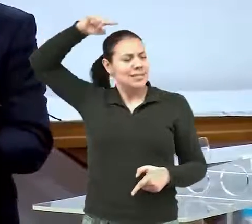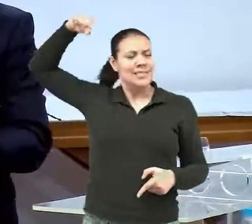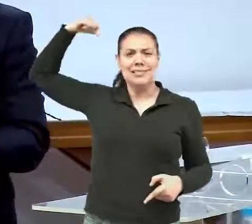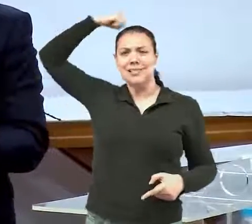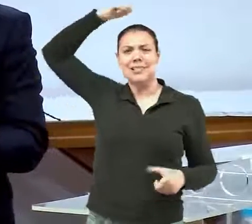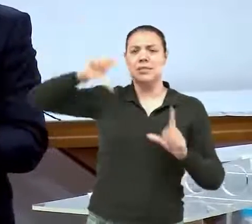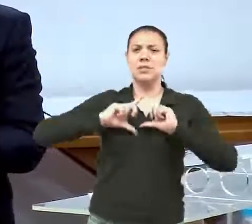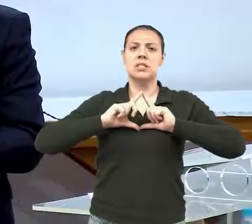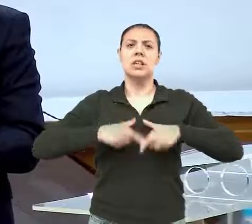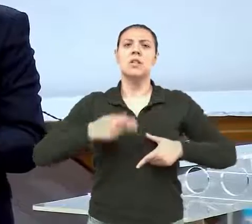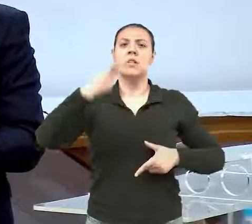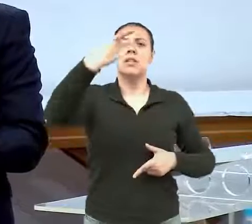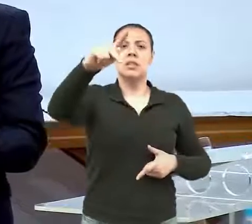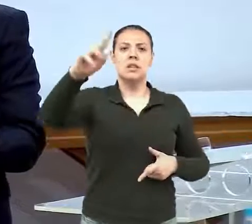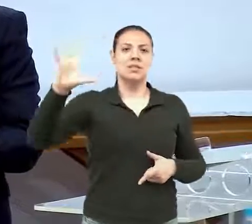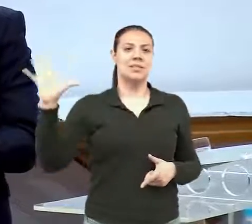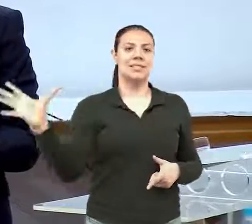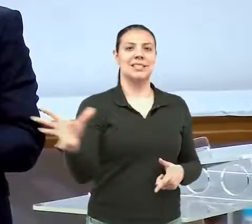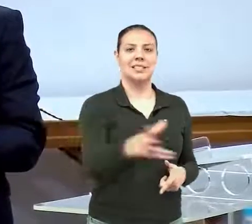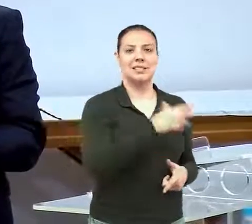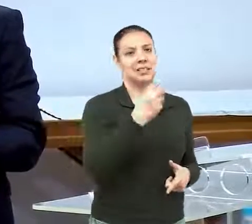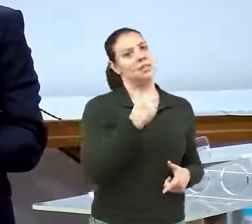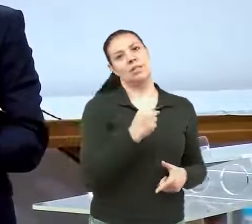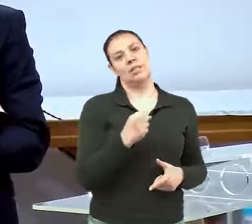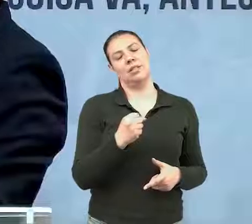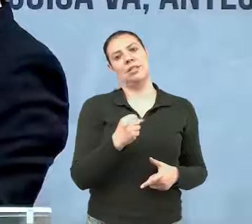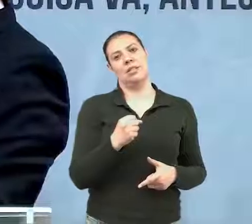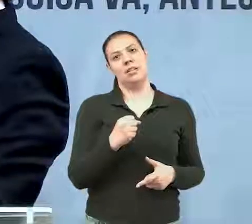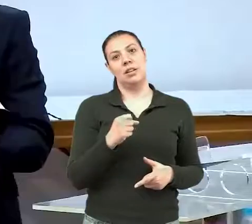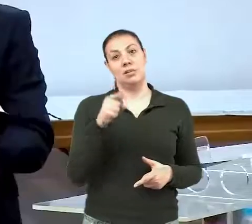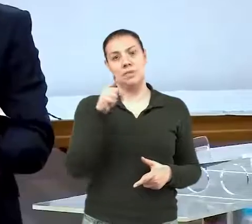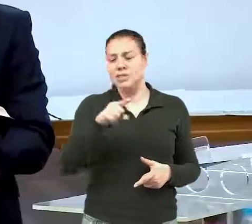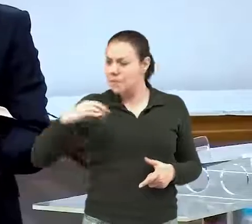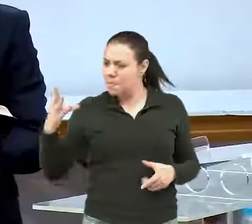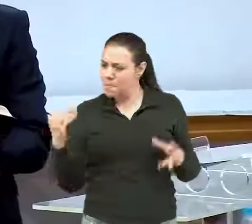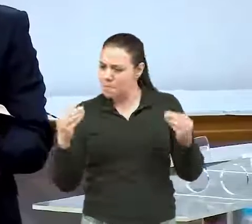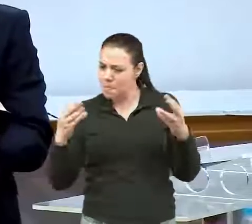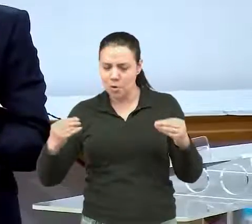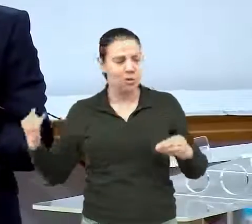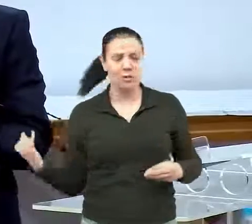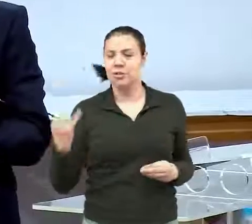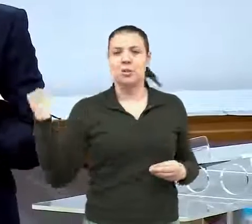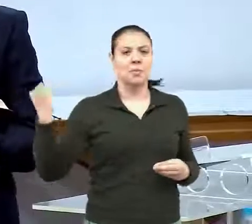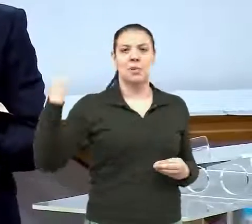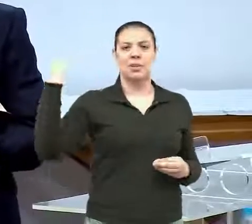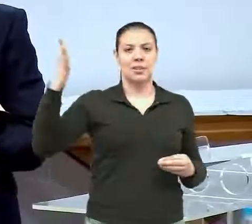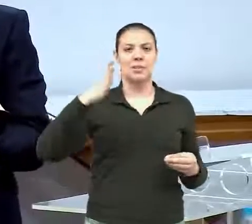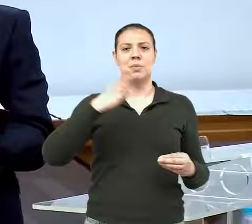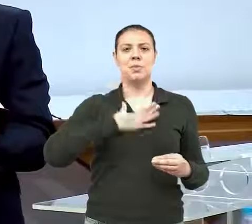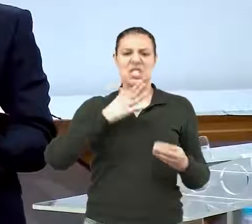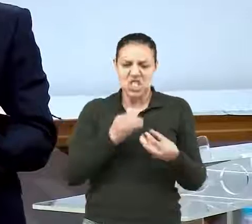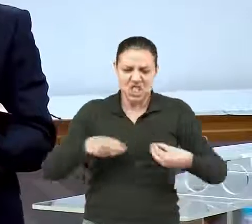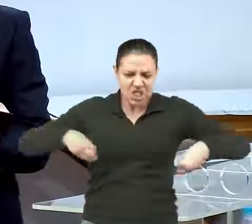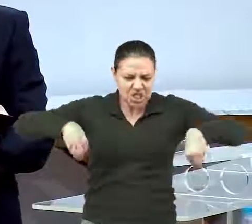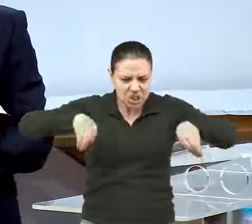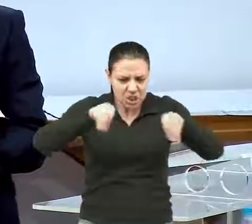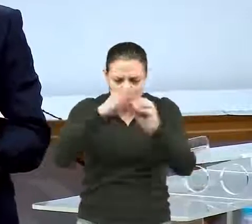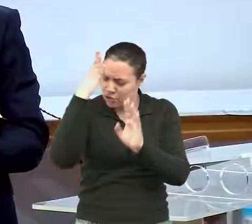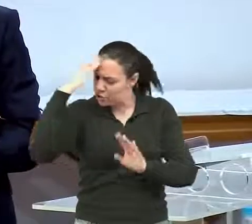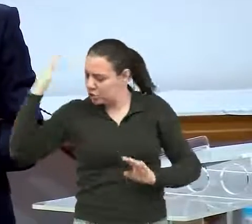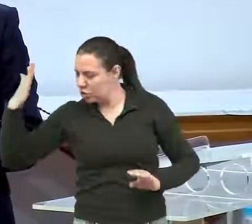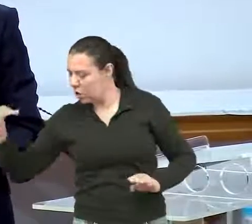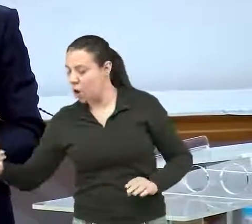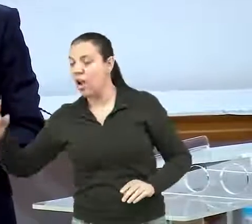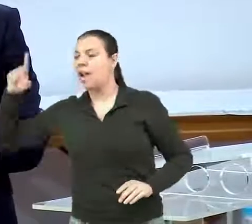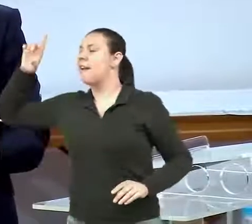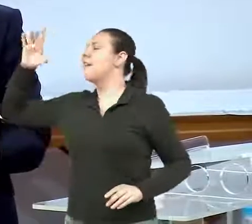teu Salvador, visto que foste precioso aos meus olhos, digno de honra, eu te